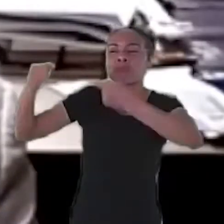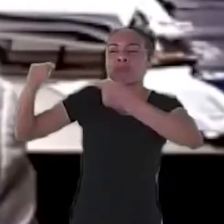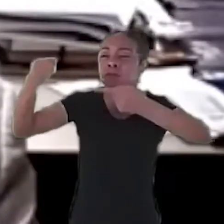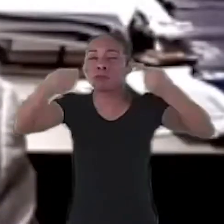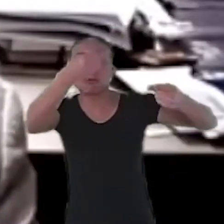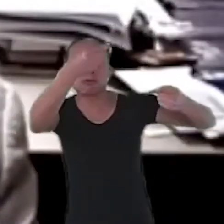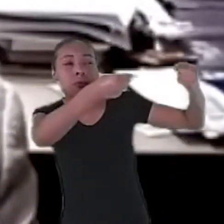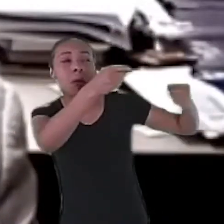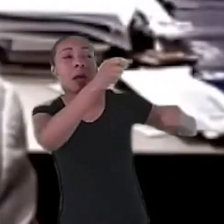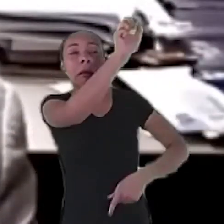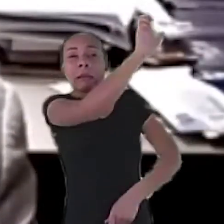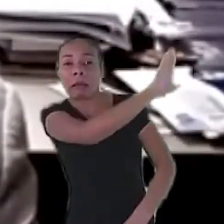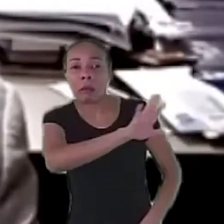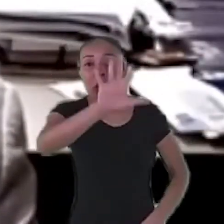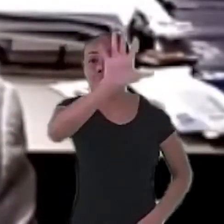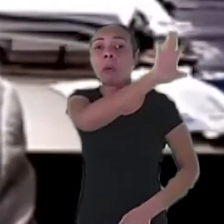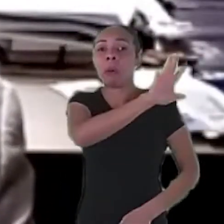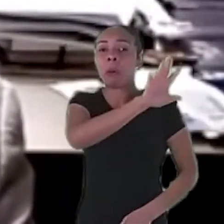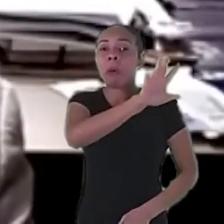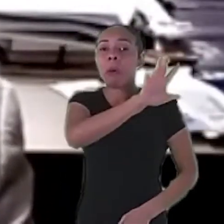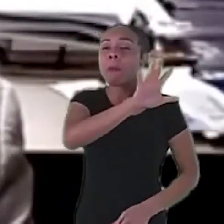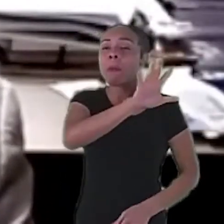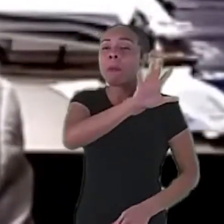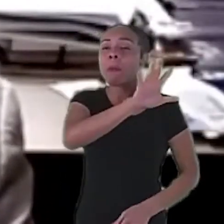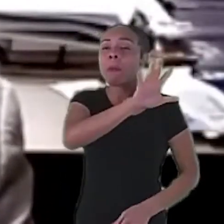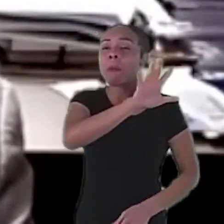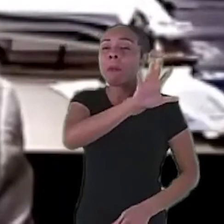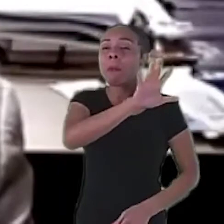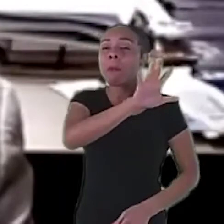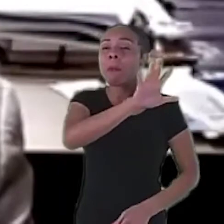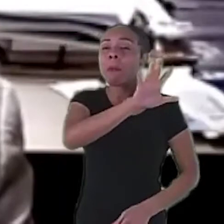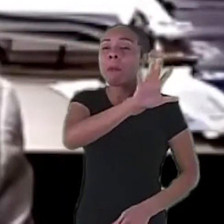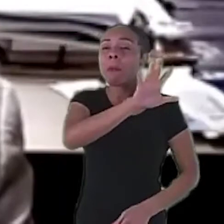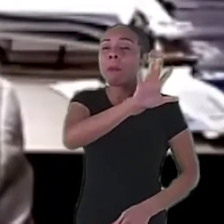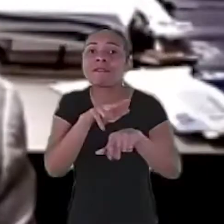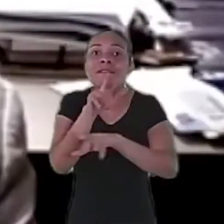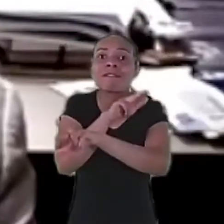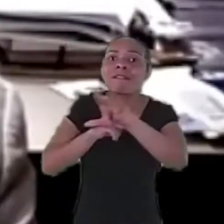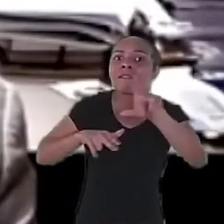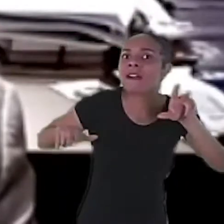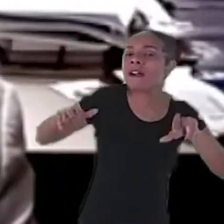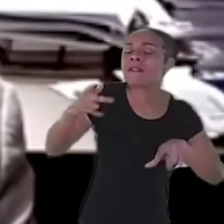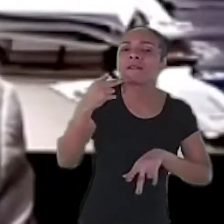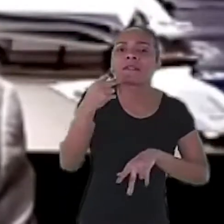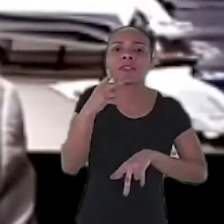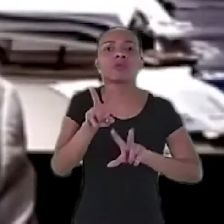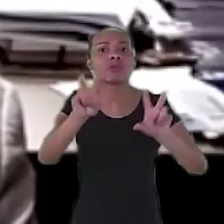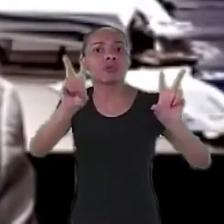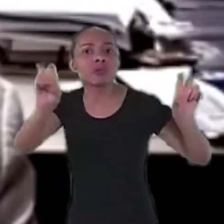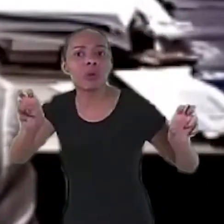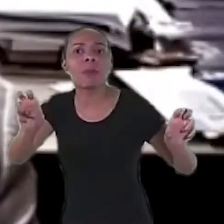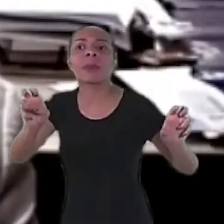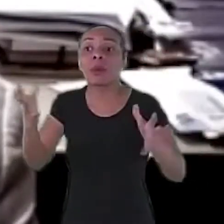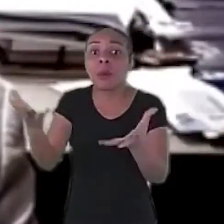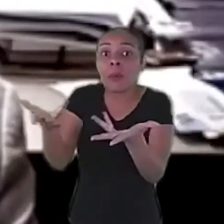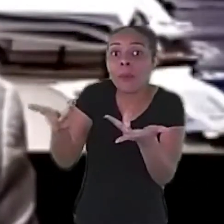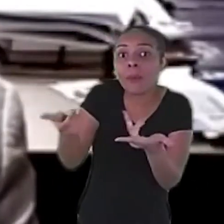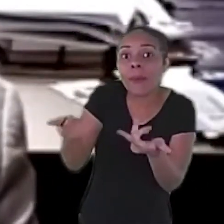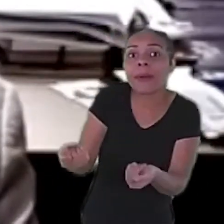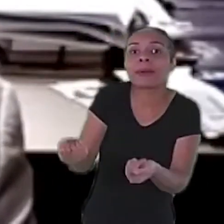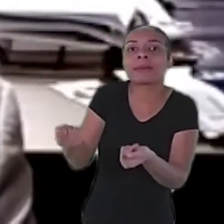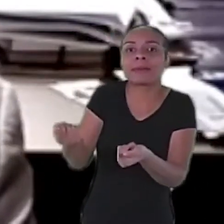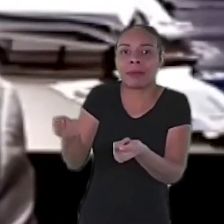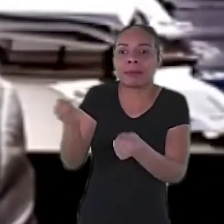discutindo qual a oportunidade de emprego, o impacto da qualificação educacional para ter